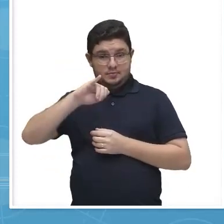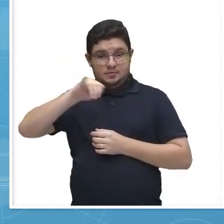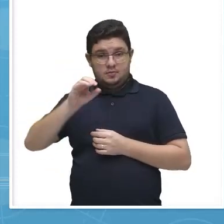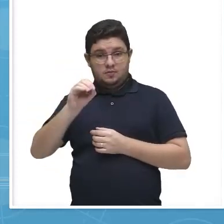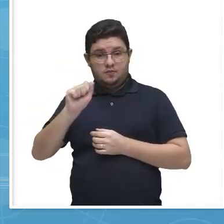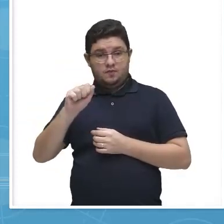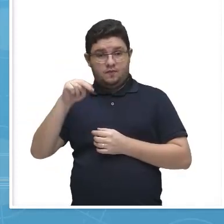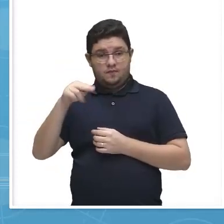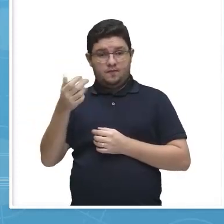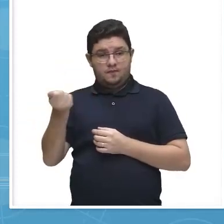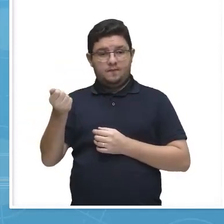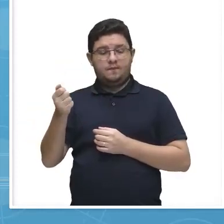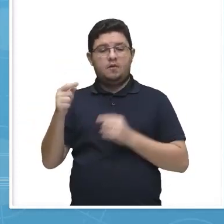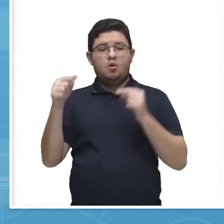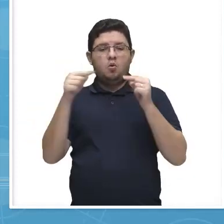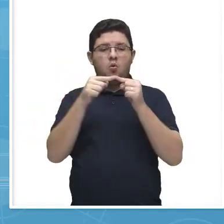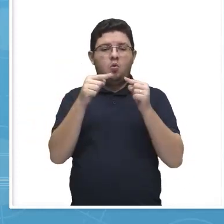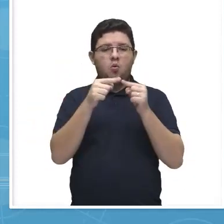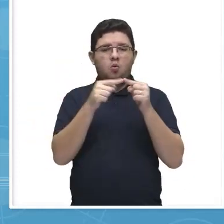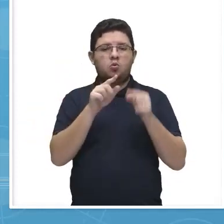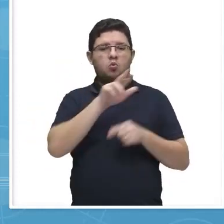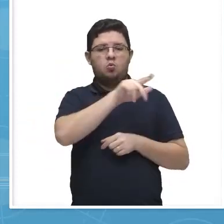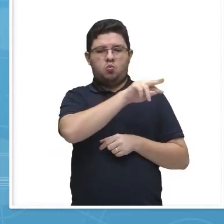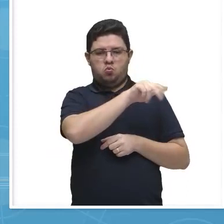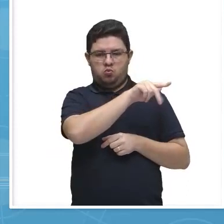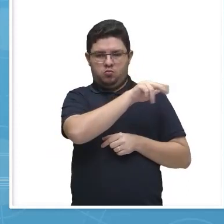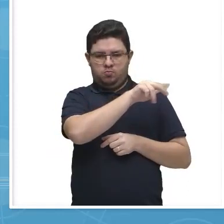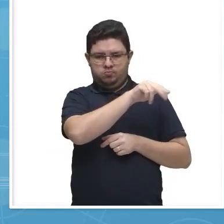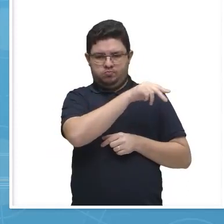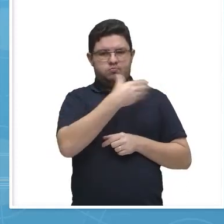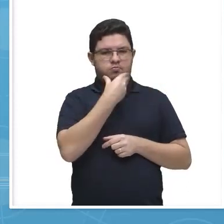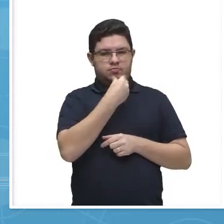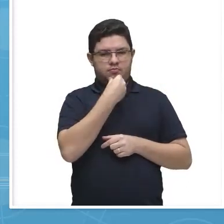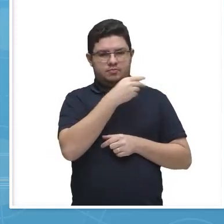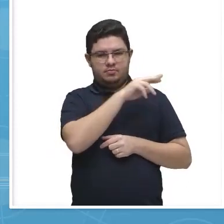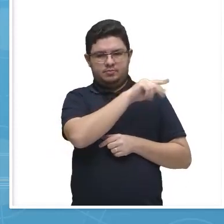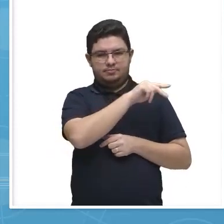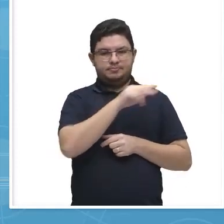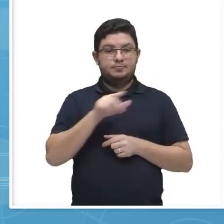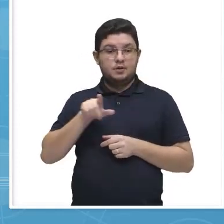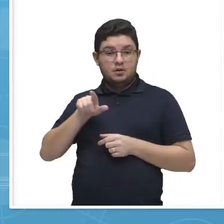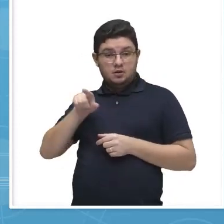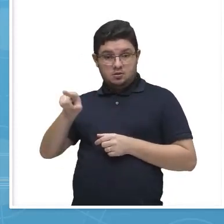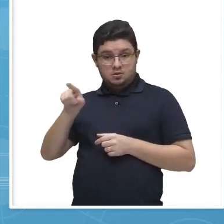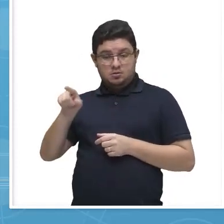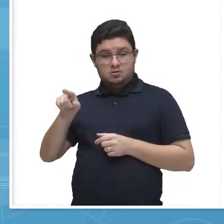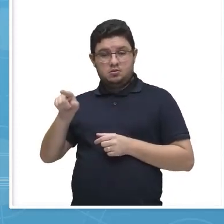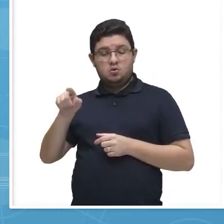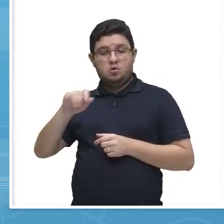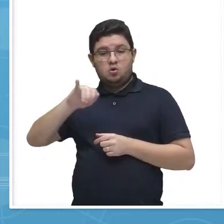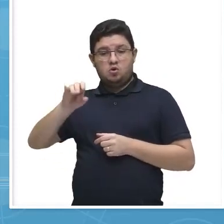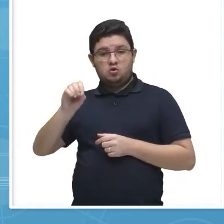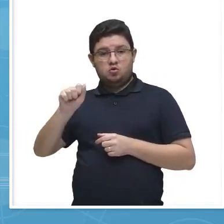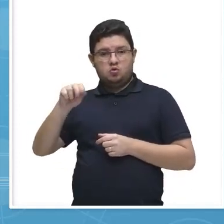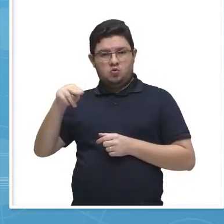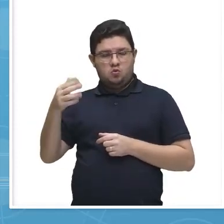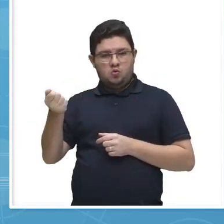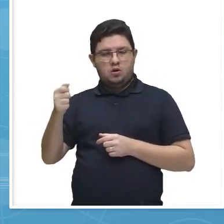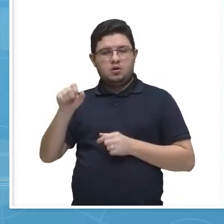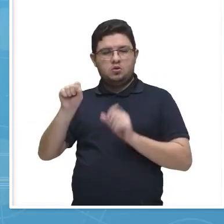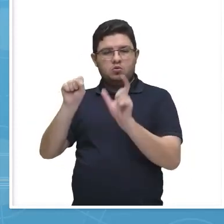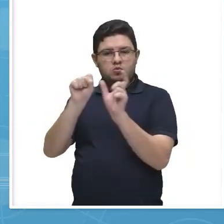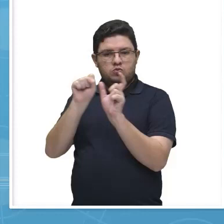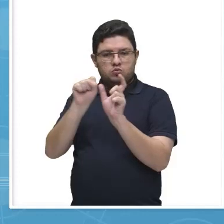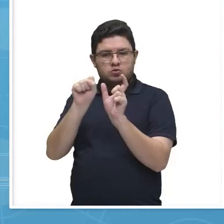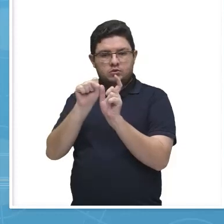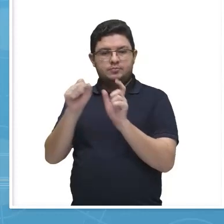com o irmão. Esse é o predicado. Quem concorda, gente? Concorda com algo, com alguma coisa.